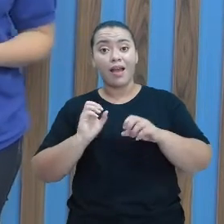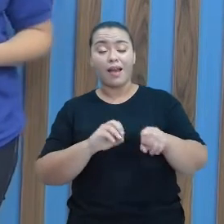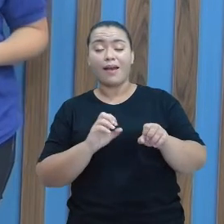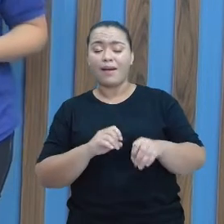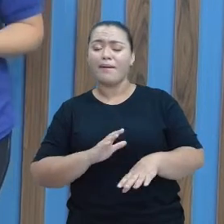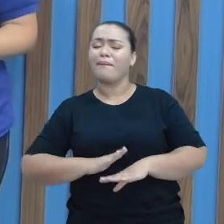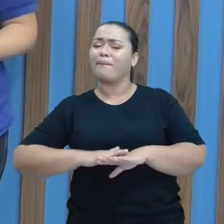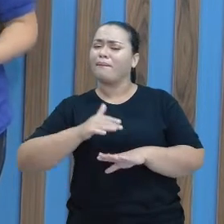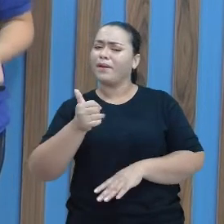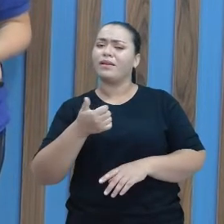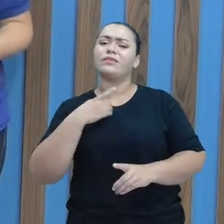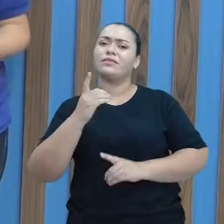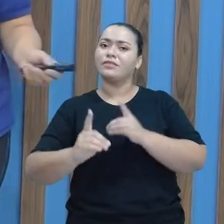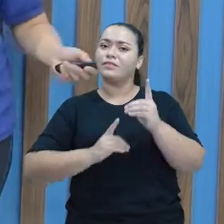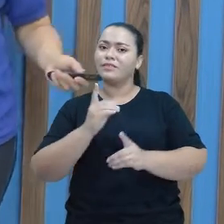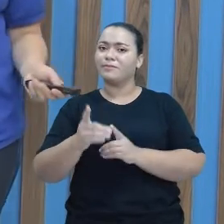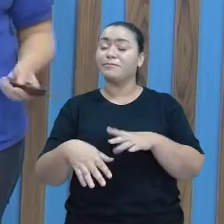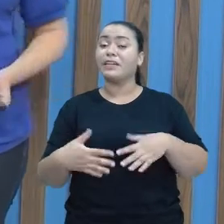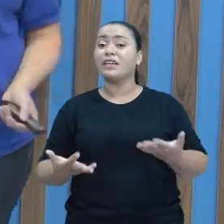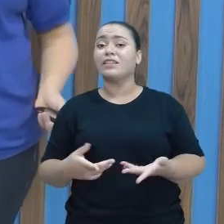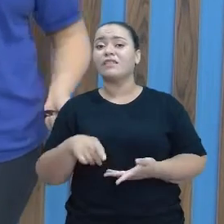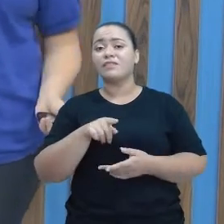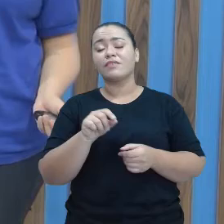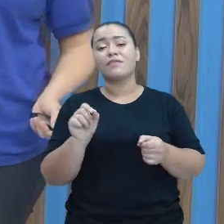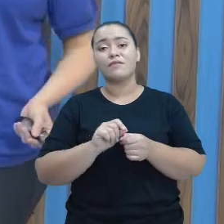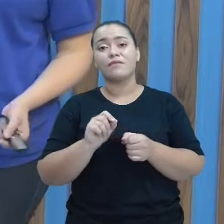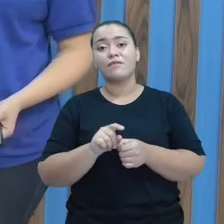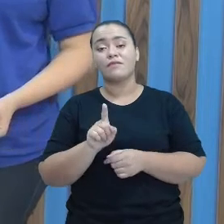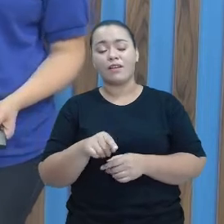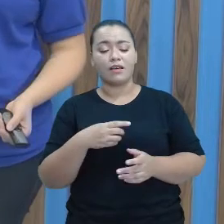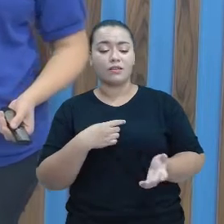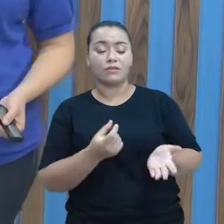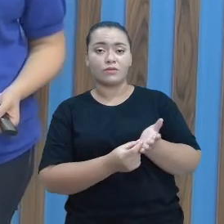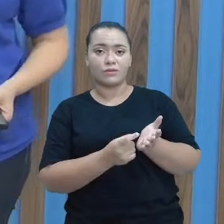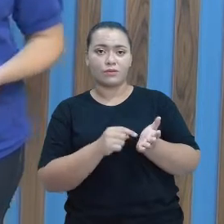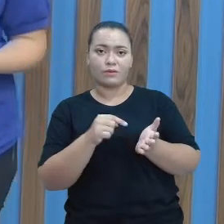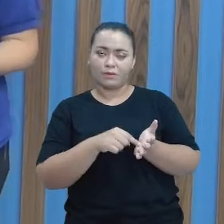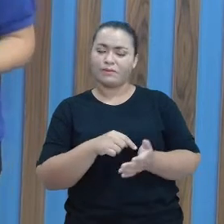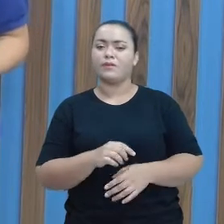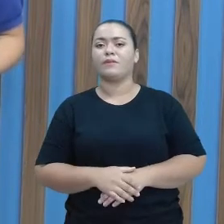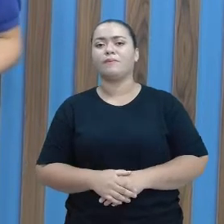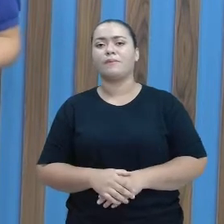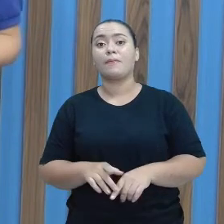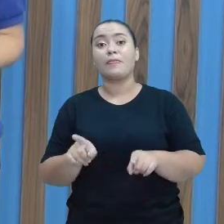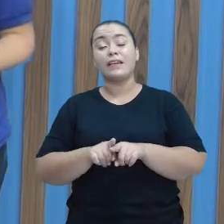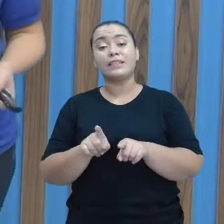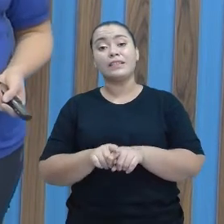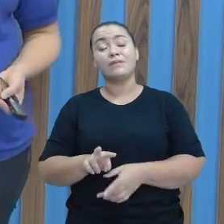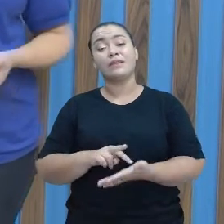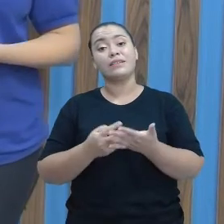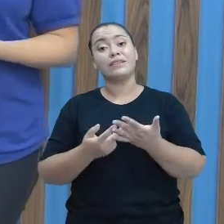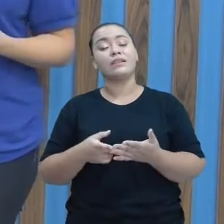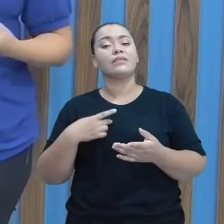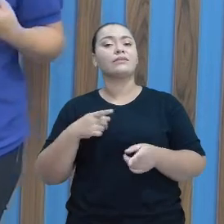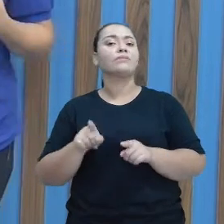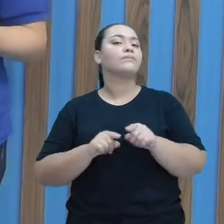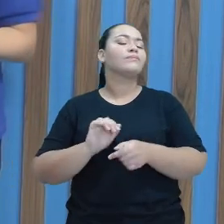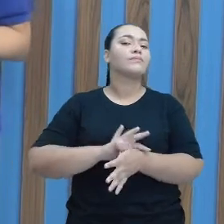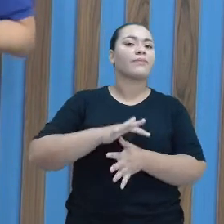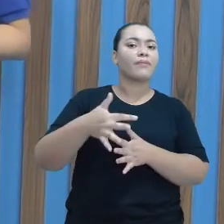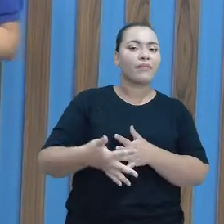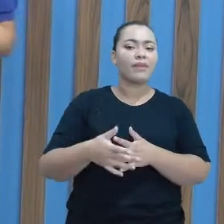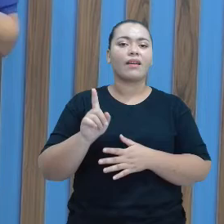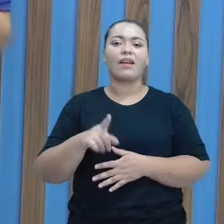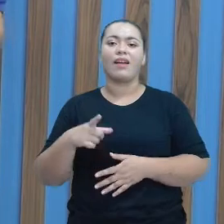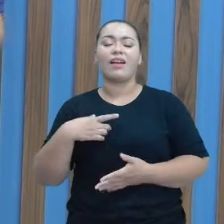cada vez mais dinâmica, né? E você faz isso através do aplicativo aqui junto com a gente, tá? Para fazer a tradução simultânea para a língua brasileira de